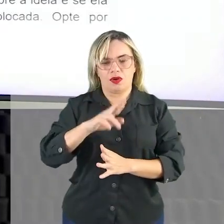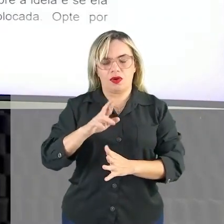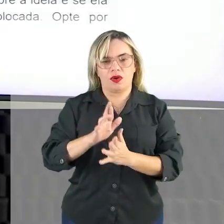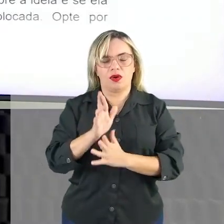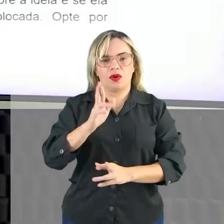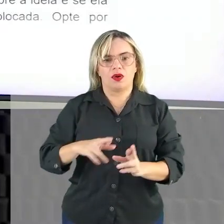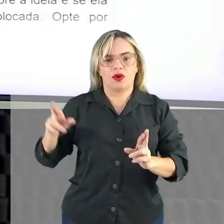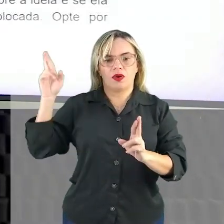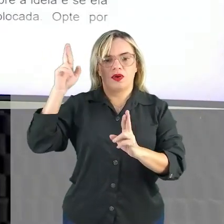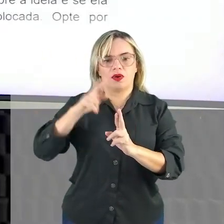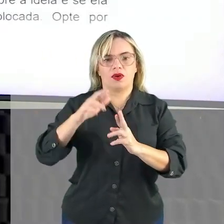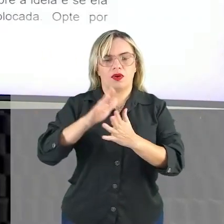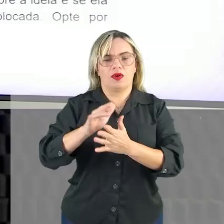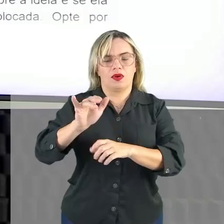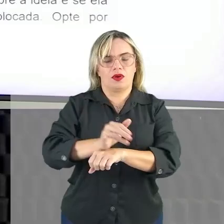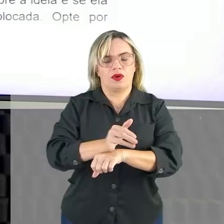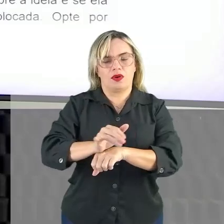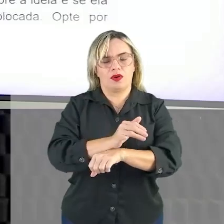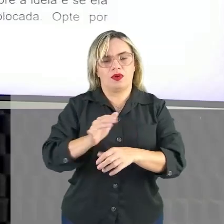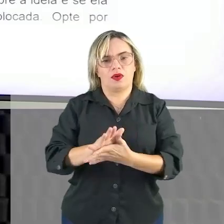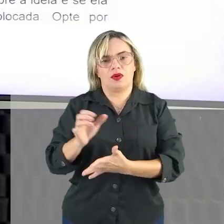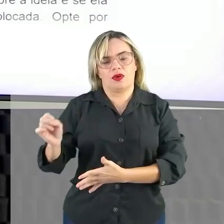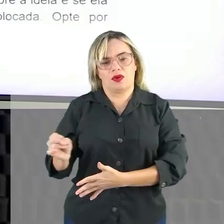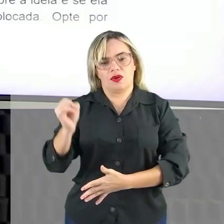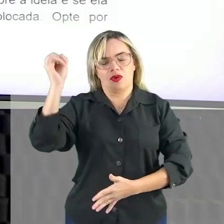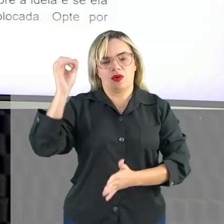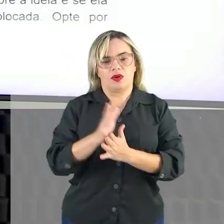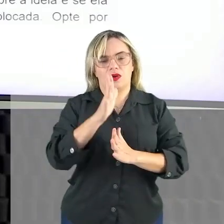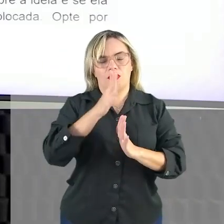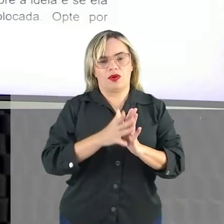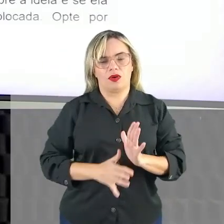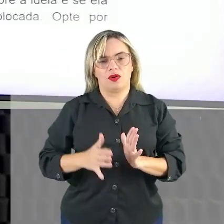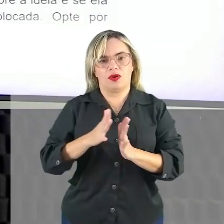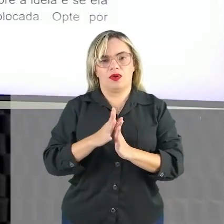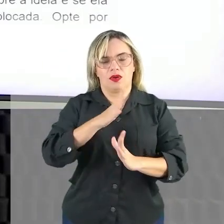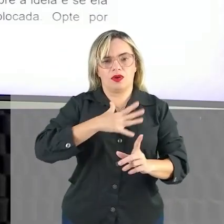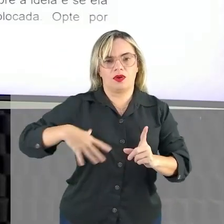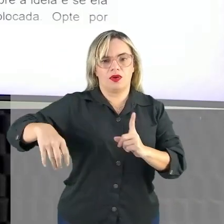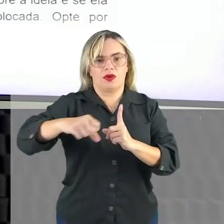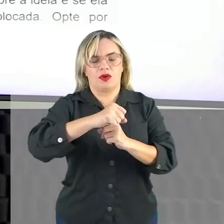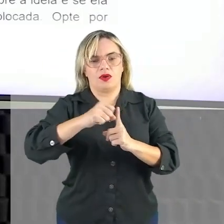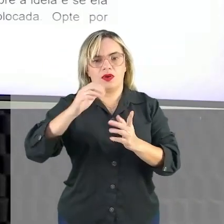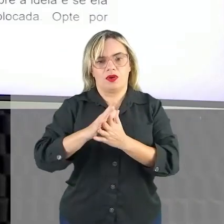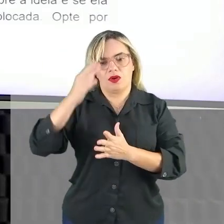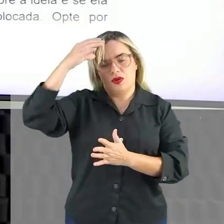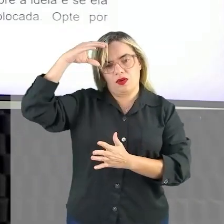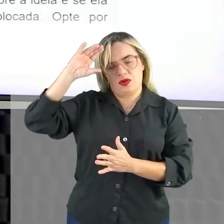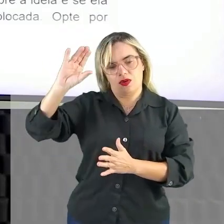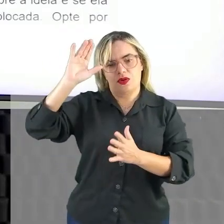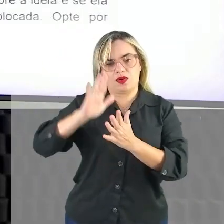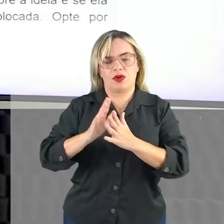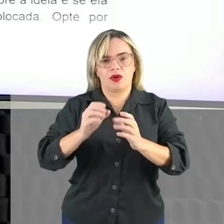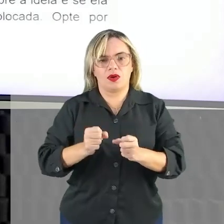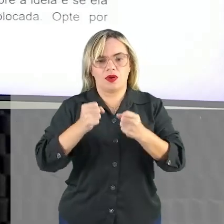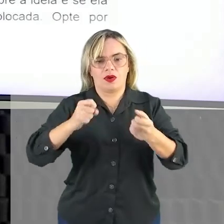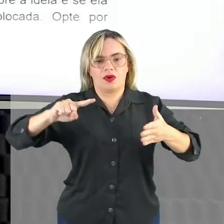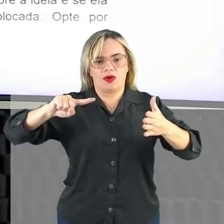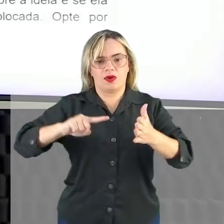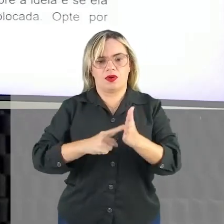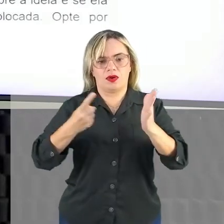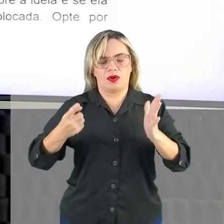são estratégias muito importantes diante do seu repertório sociocultural, que poderão valer como